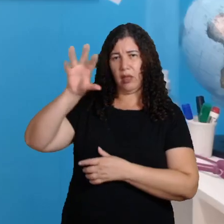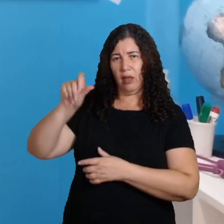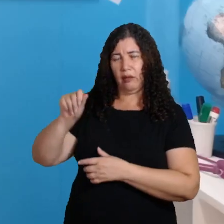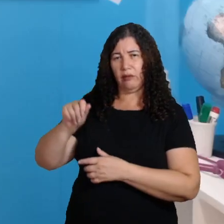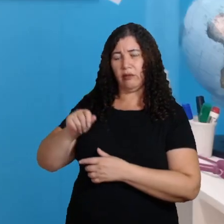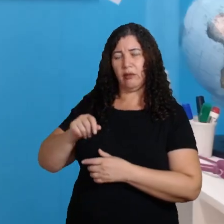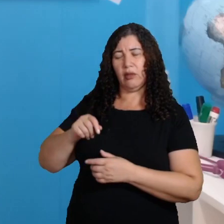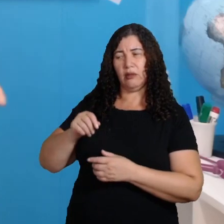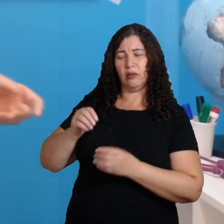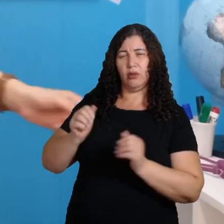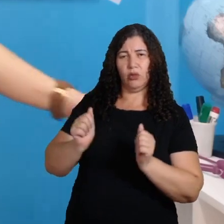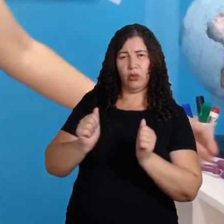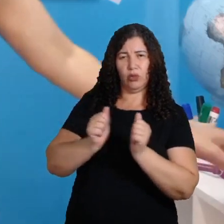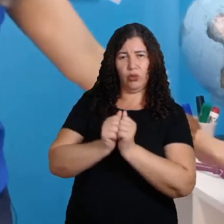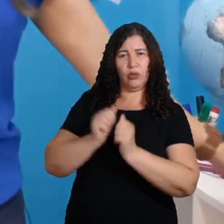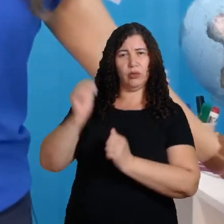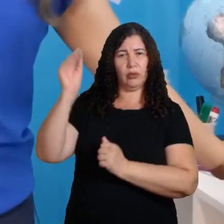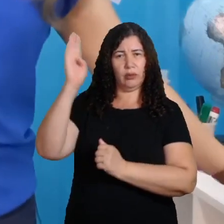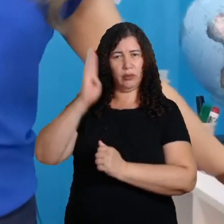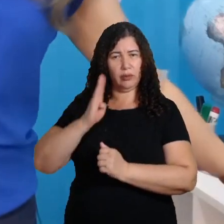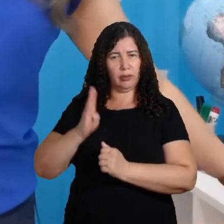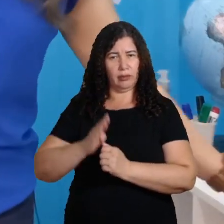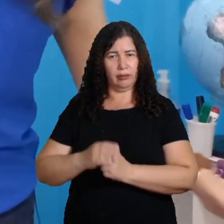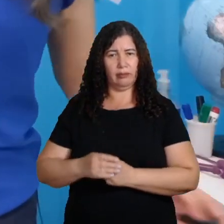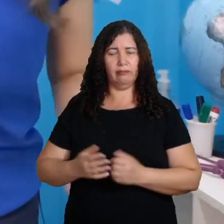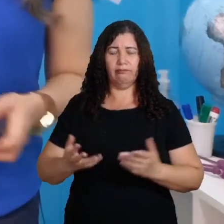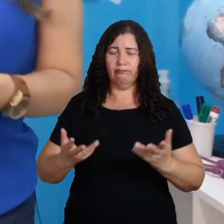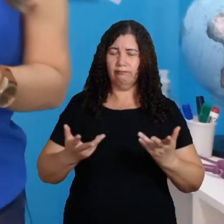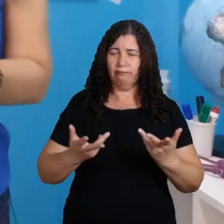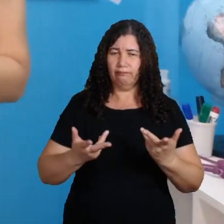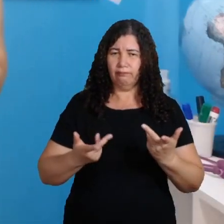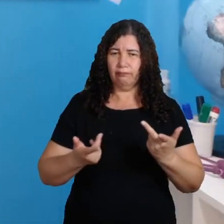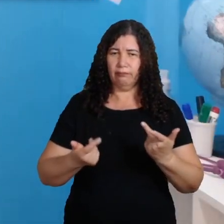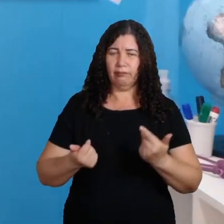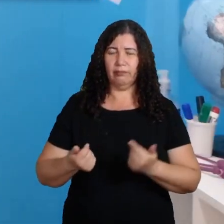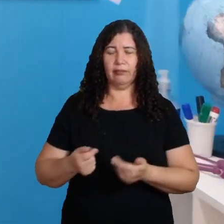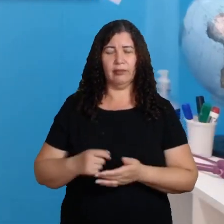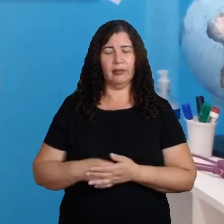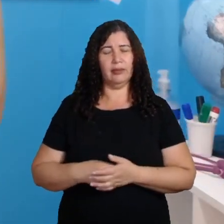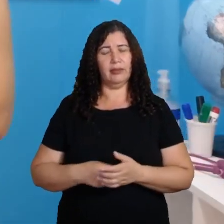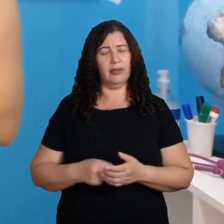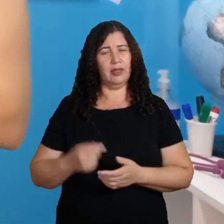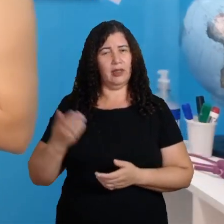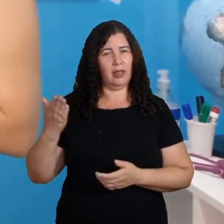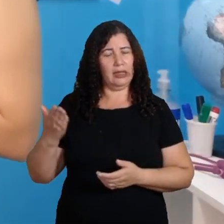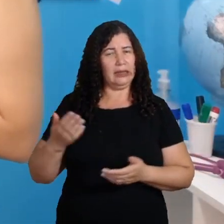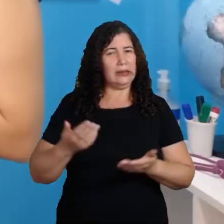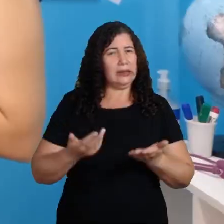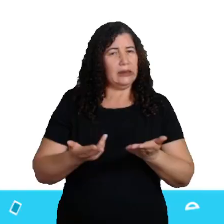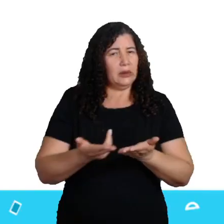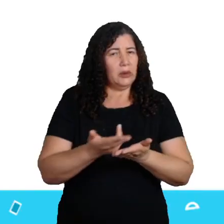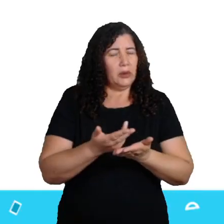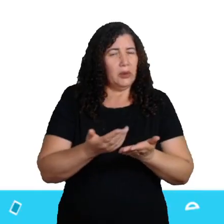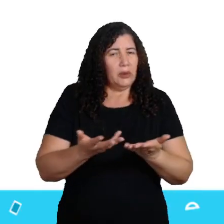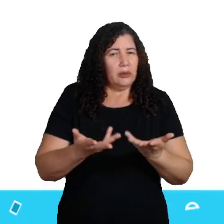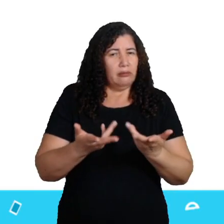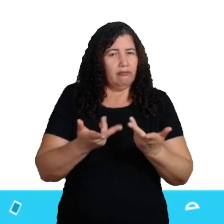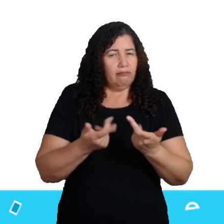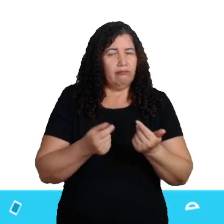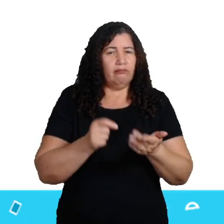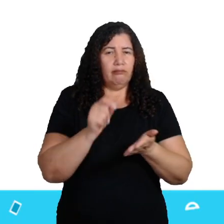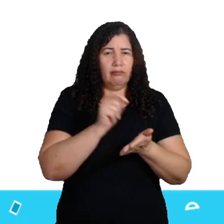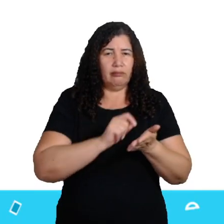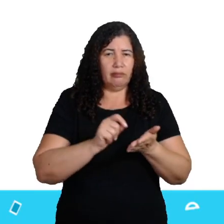afrodescendente. Viram que sábias as palavras do nosso autor, Márcio Barbosa? Muito bem.